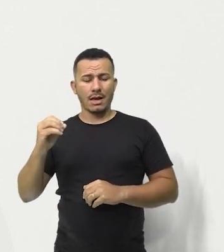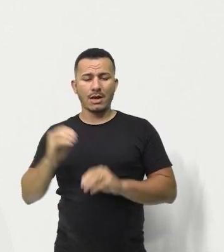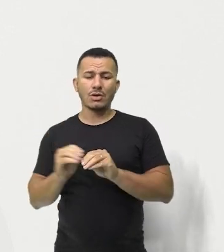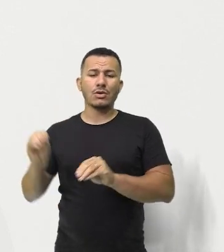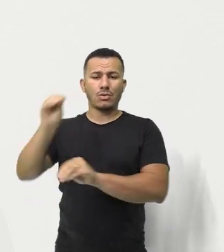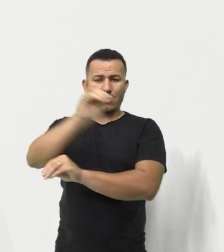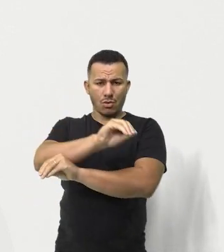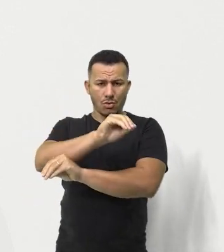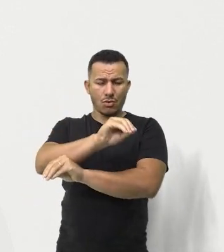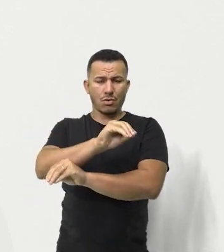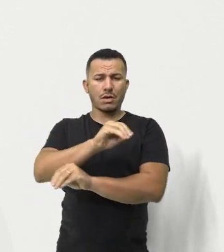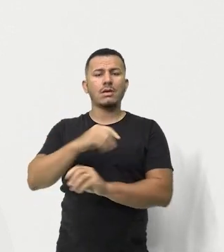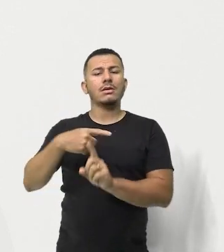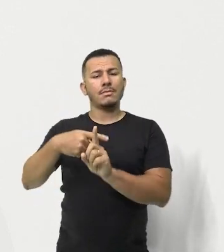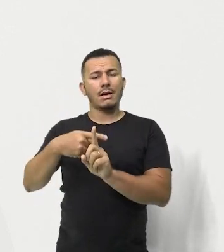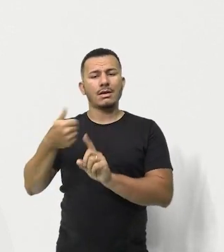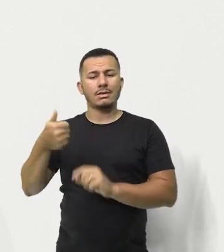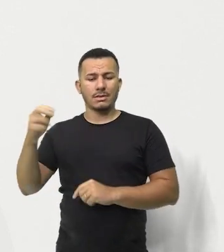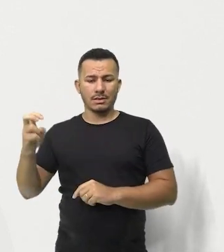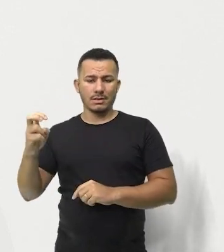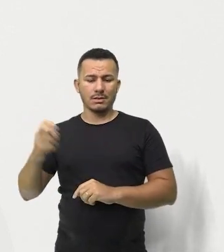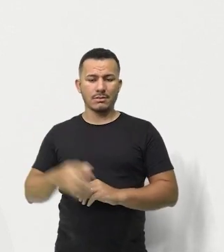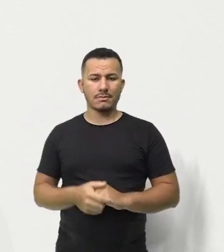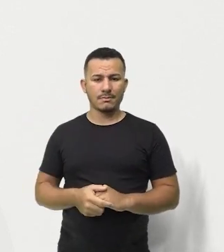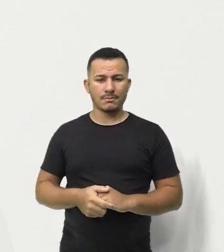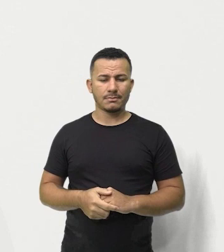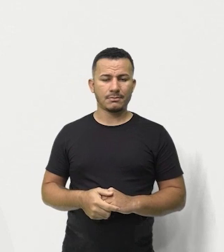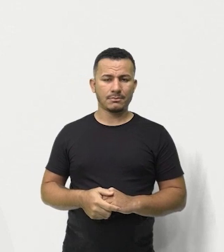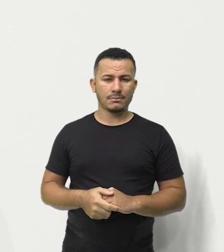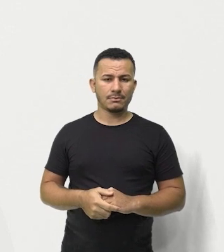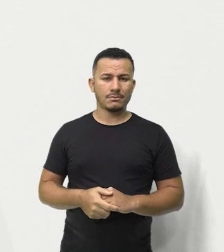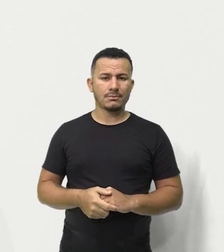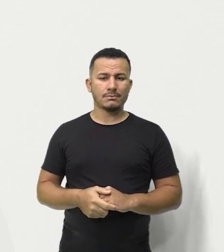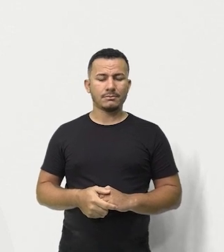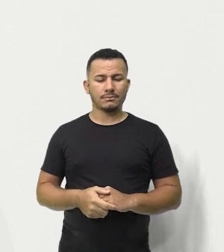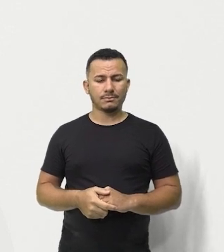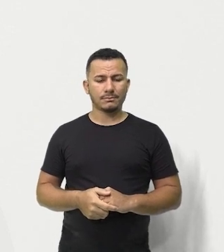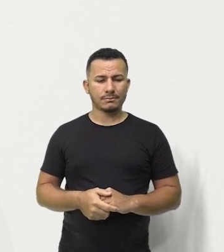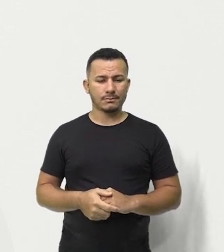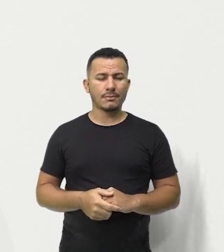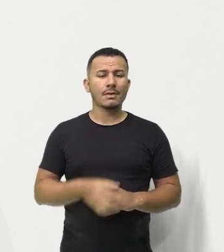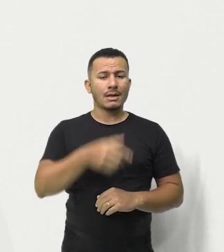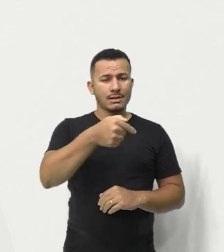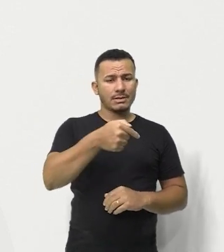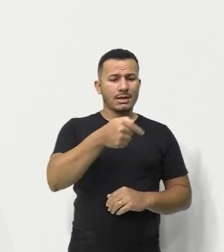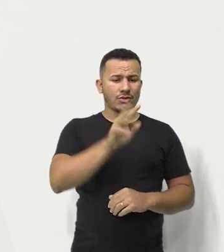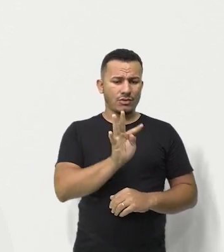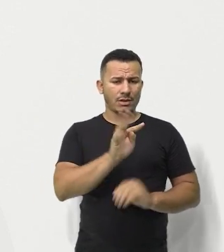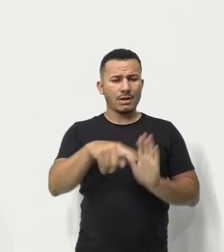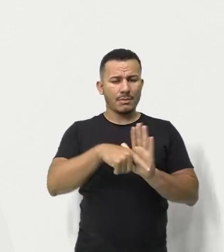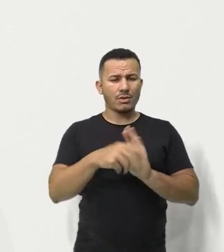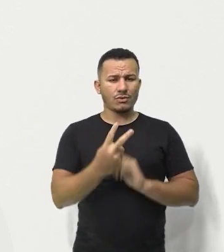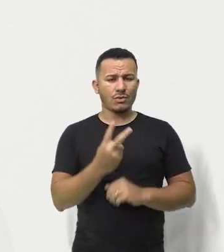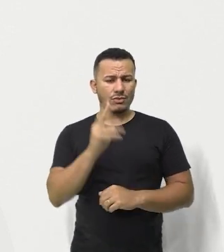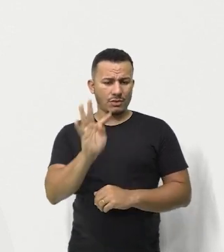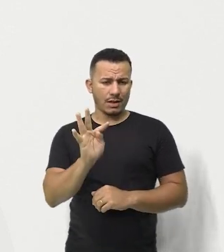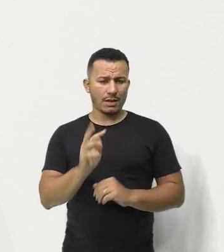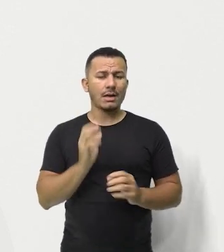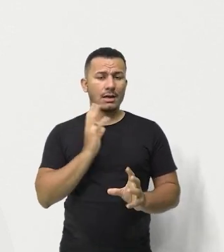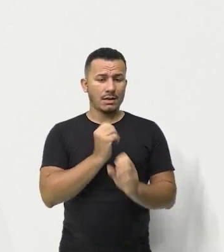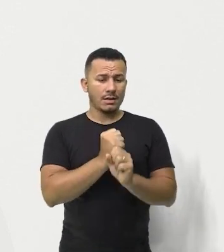menos 2t. Aqui eu tenho 10, ele vai para lá com o simétrico, mais 15, pelo princípio